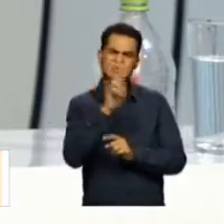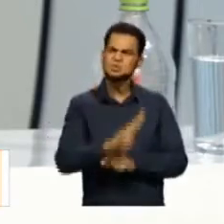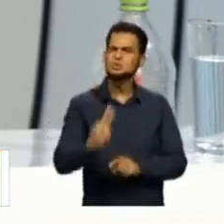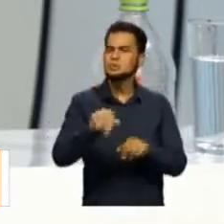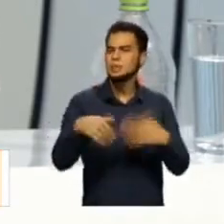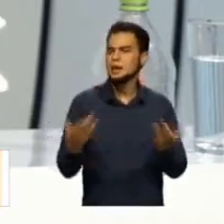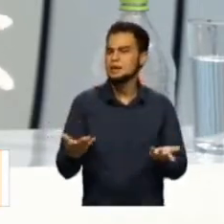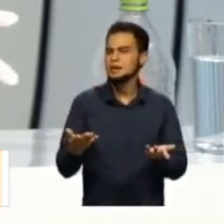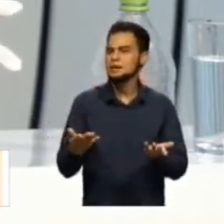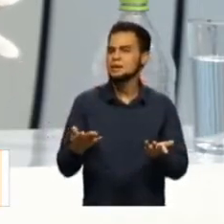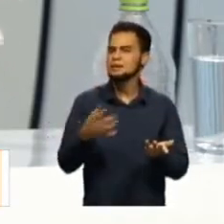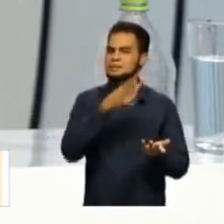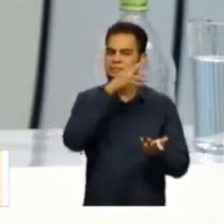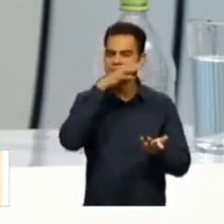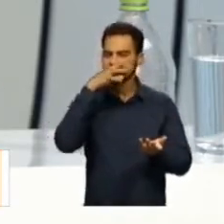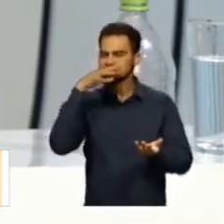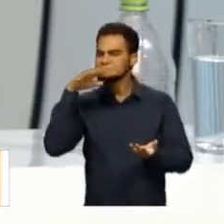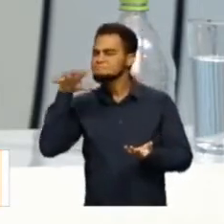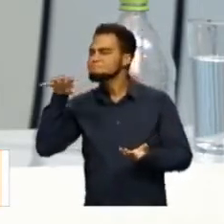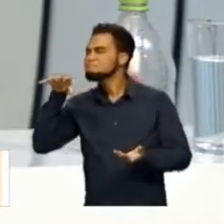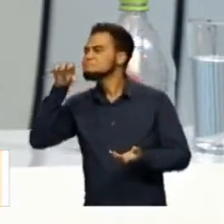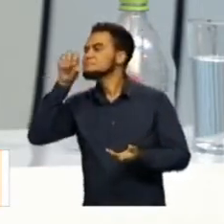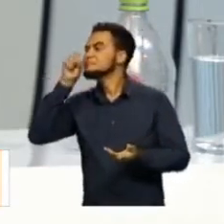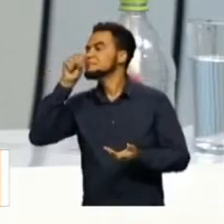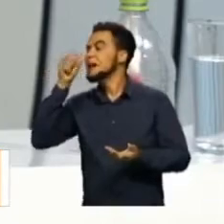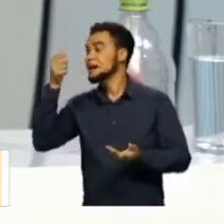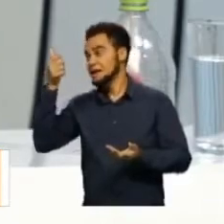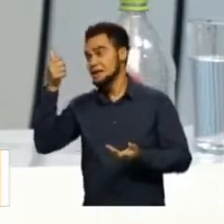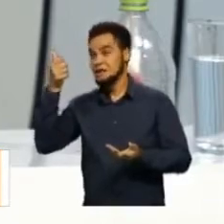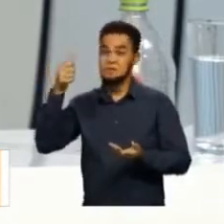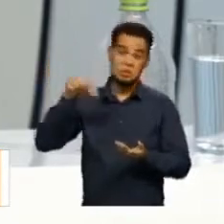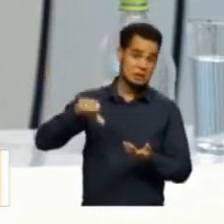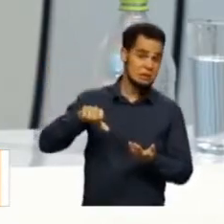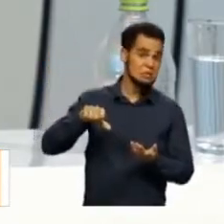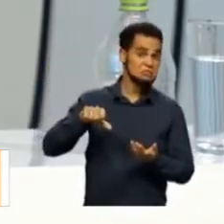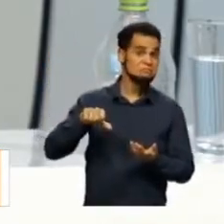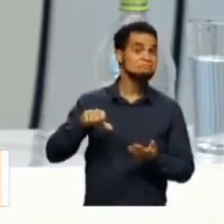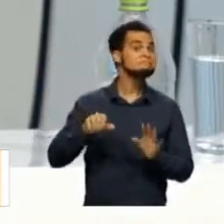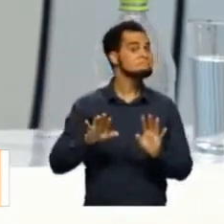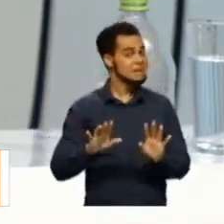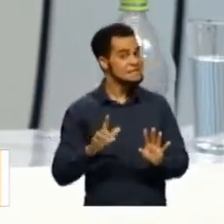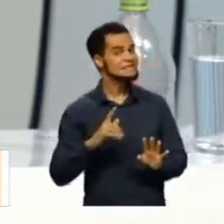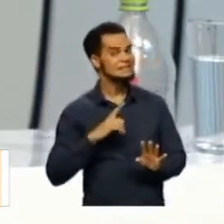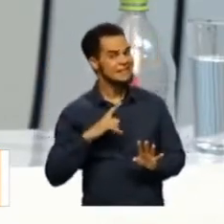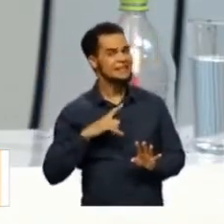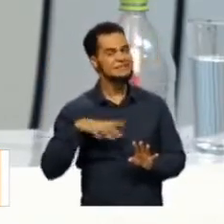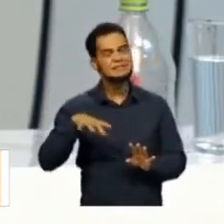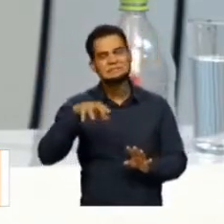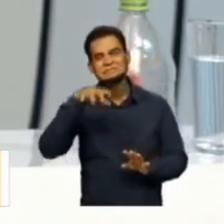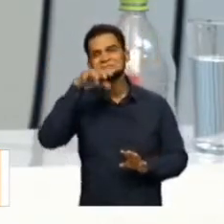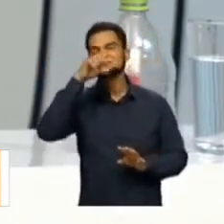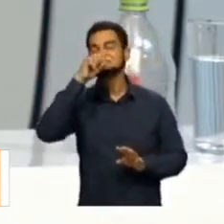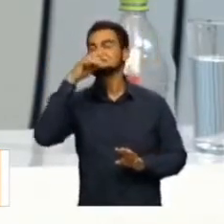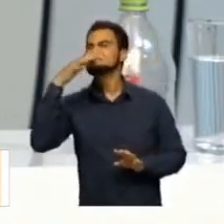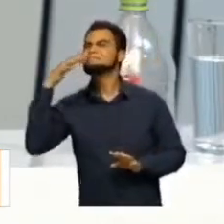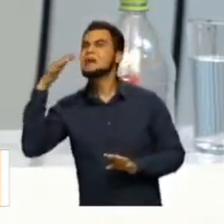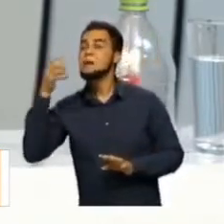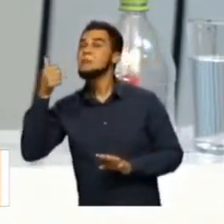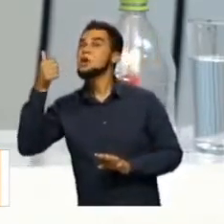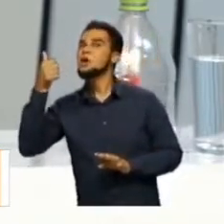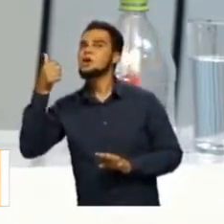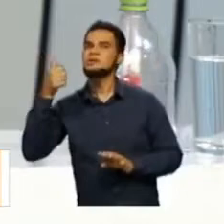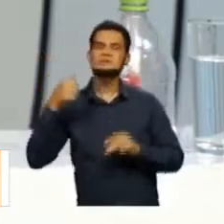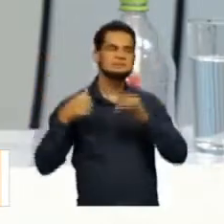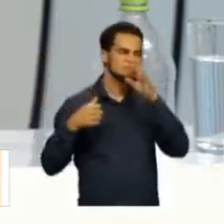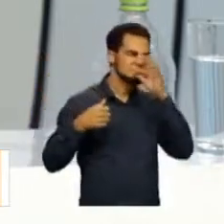sentimos cheiro, né? Cheiro agradável ou não, mas existe aí as estruturas